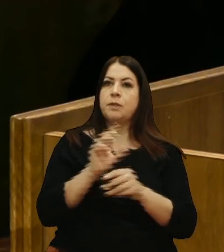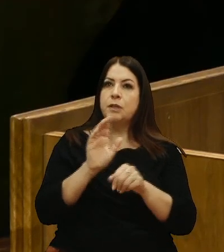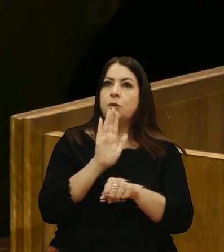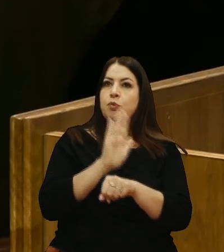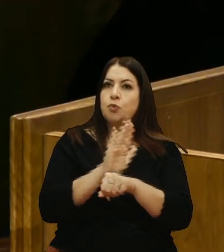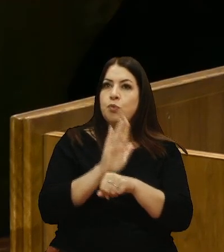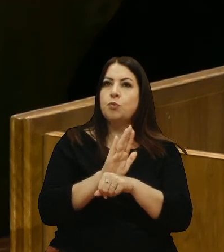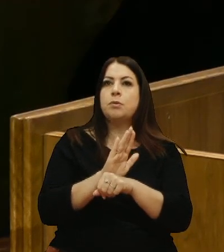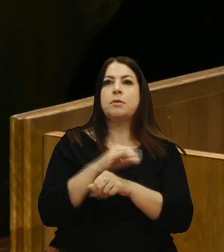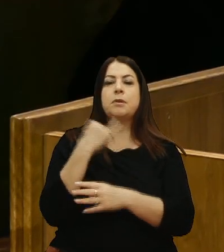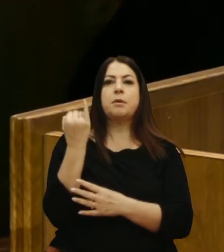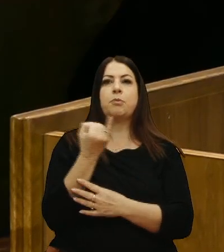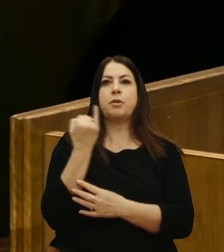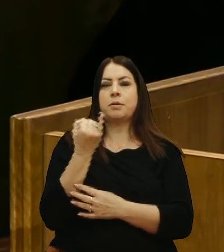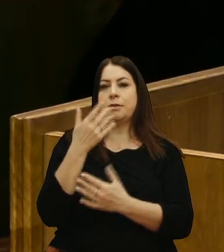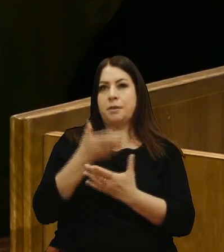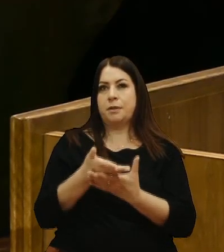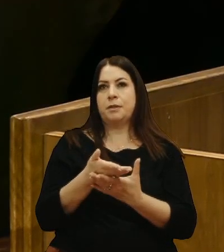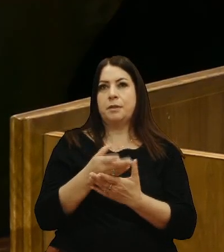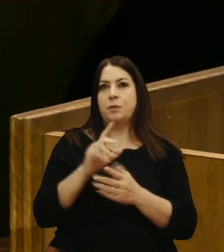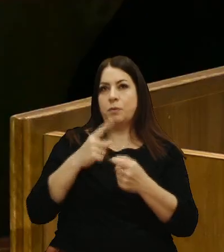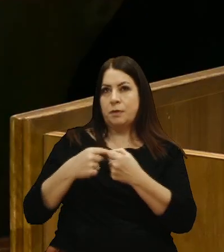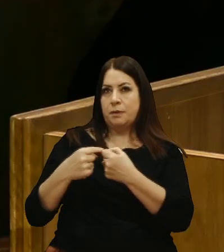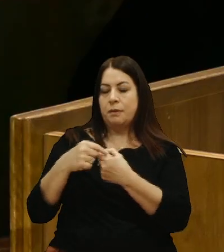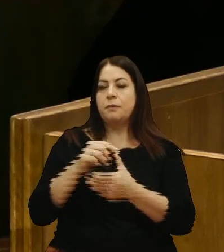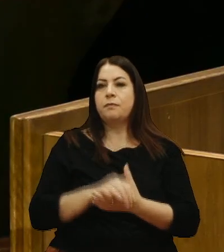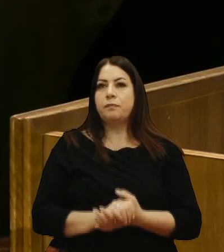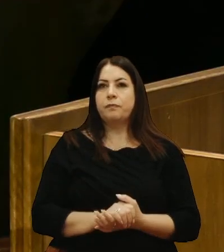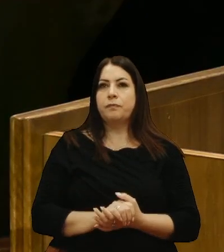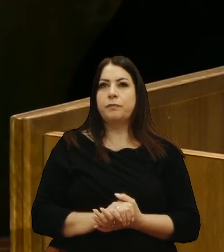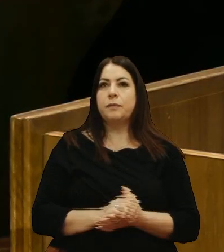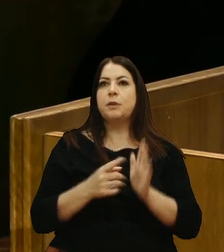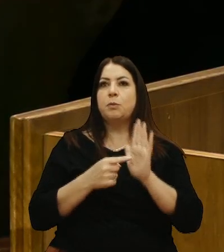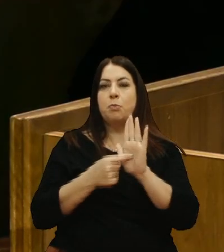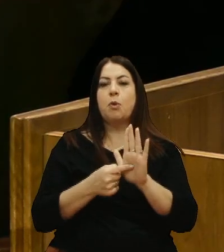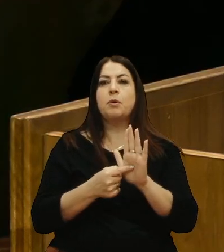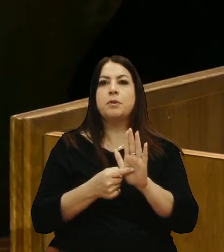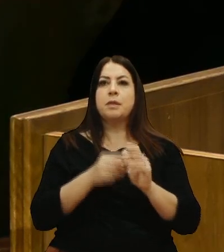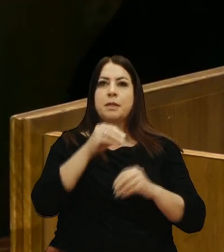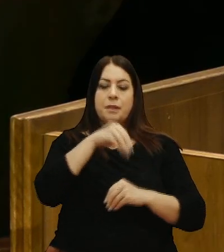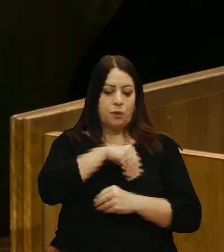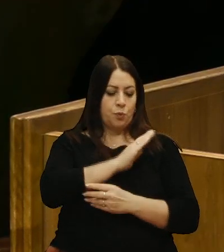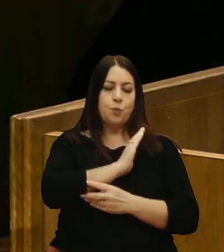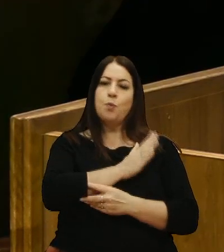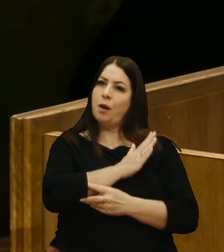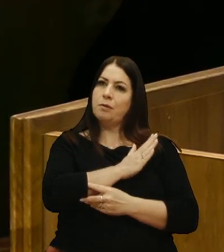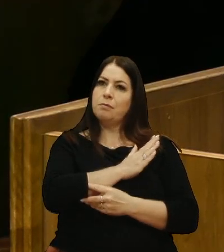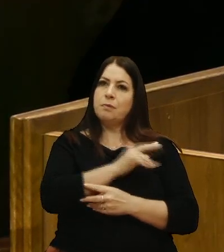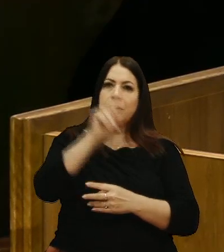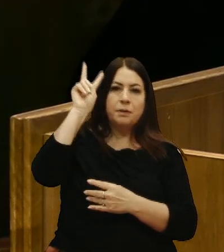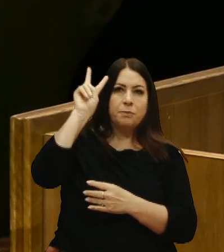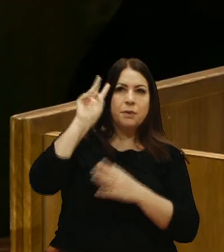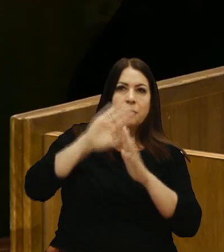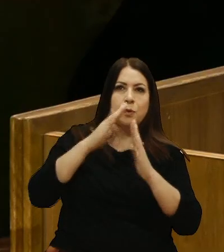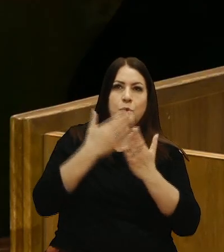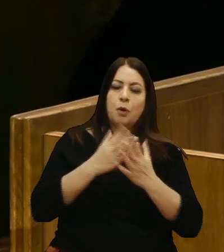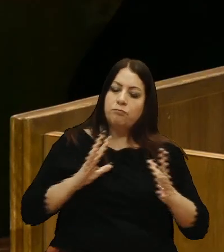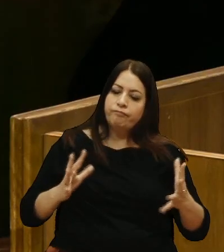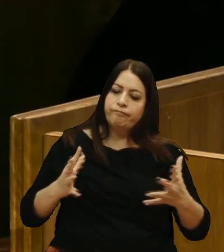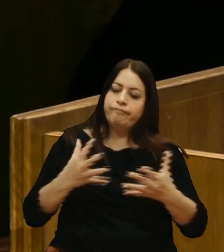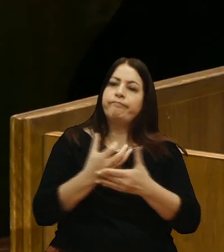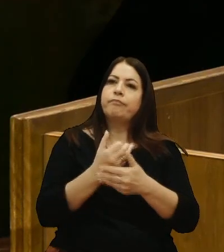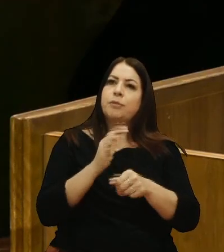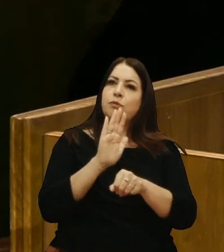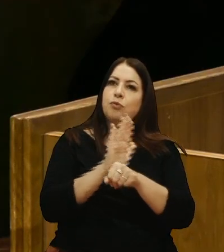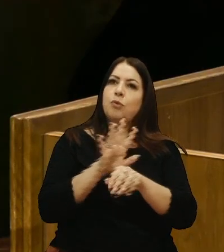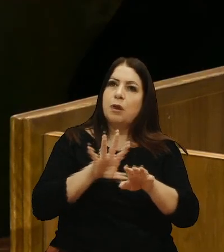contribuem significativamente com nossa cidade e que trazem no coração a lembrança da escola que os acolheu e ajudou